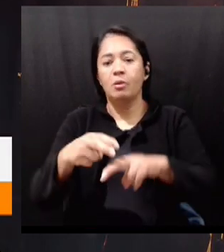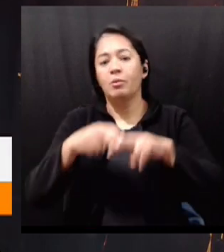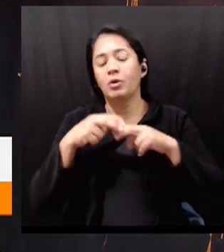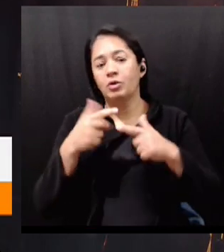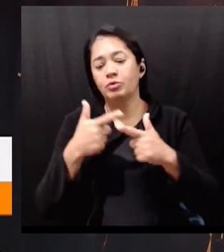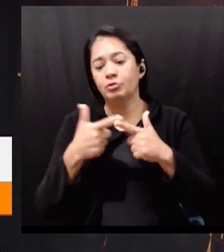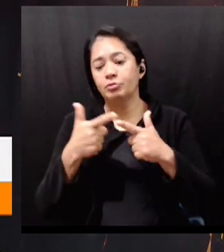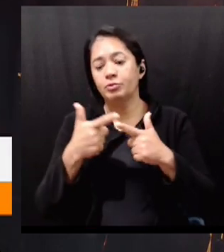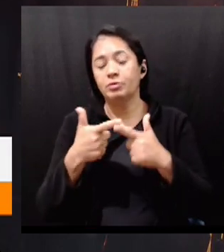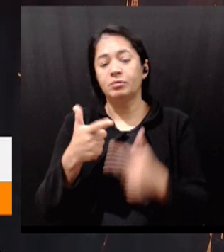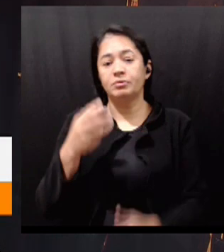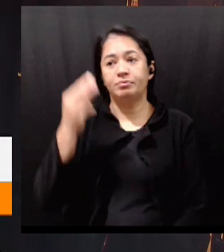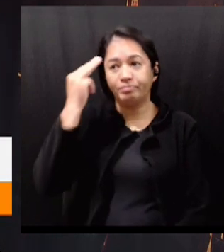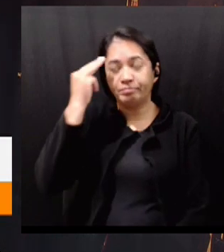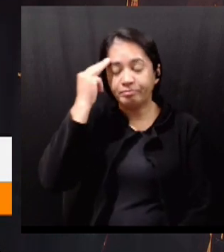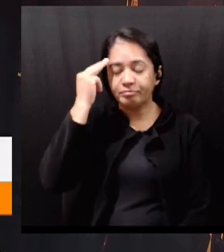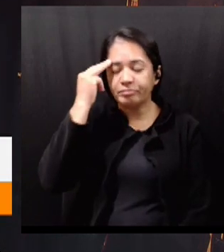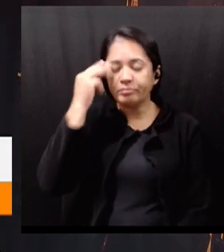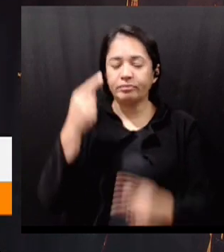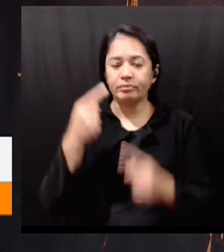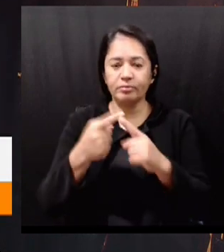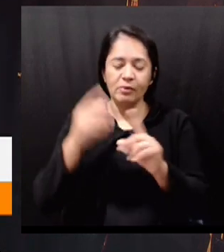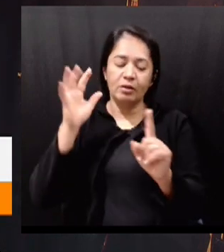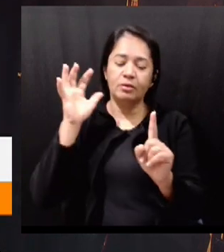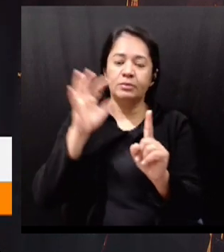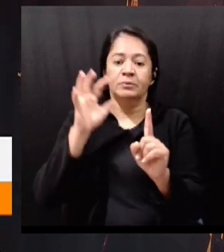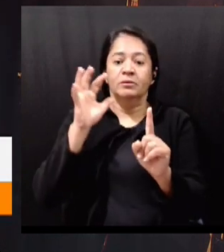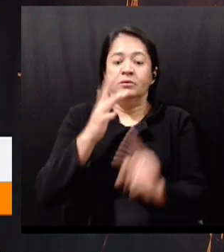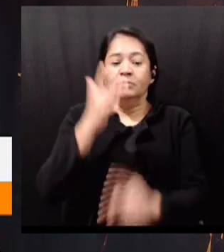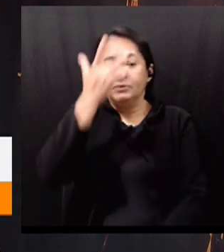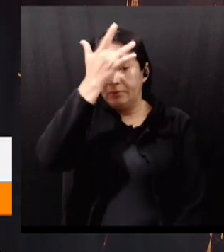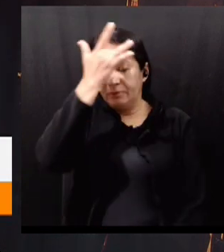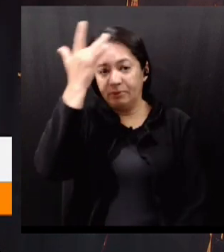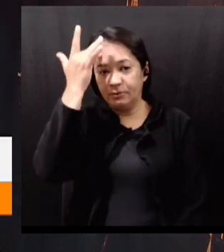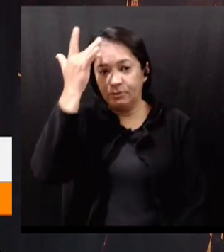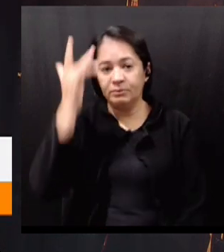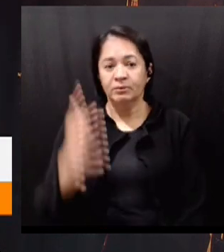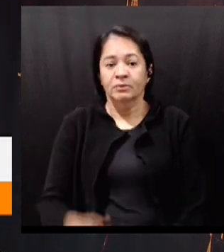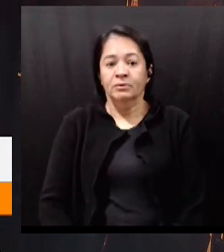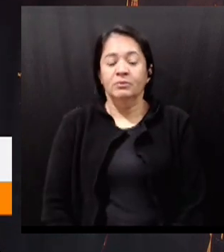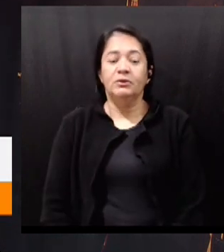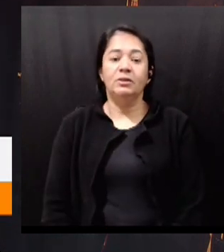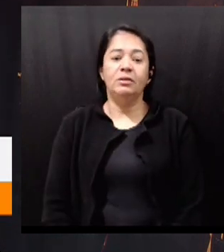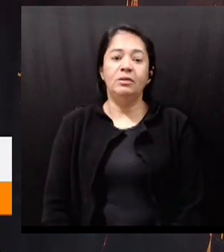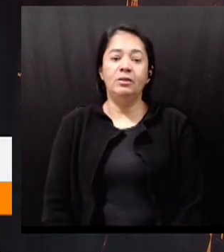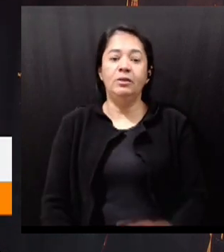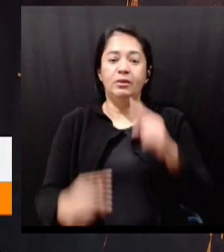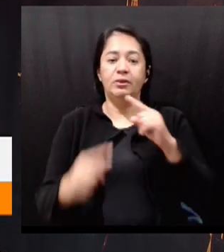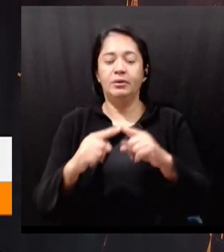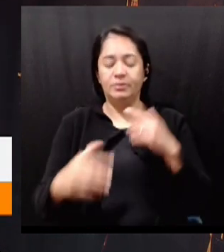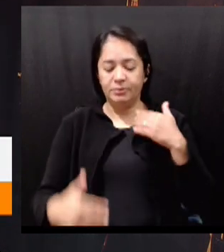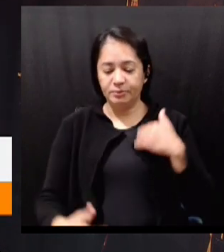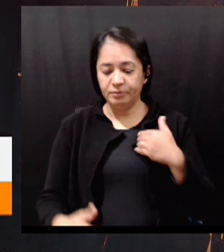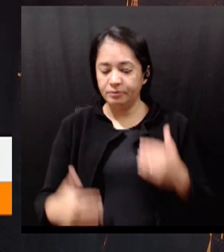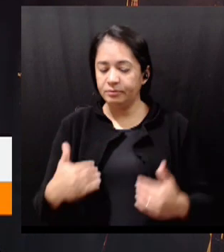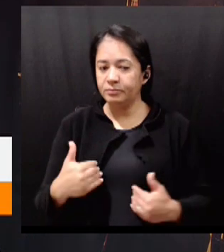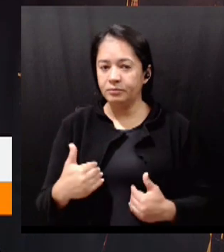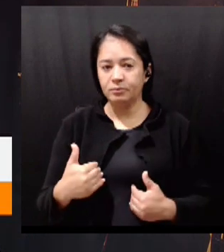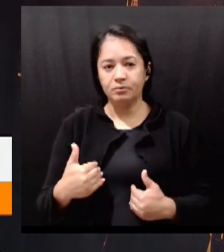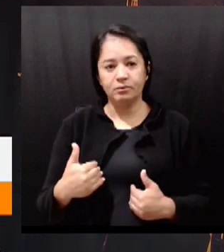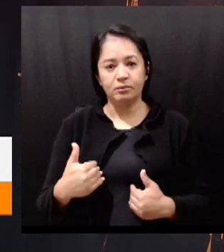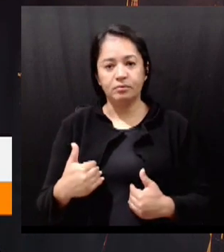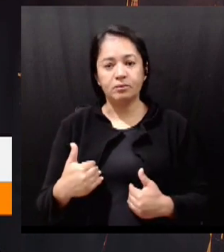vai sim influenciar a saúde mental, ou problema físico, que também o corpo vai reclamar em algum momento, né, Lucilene. Agora, o